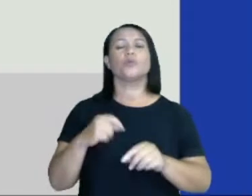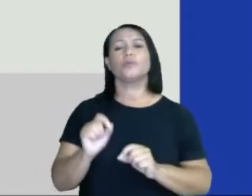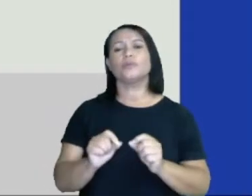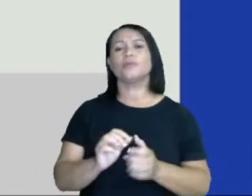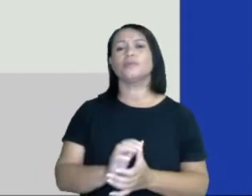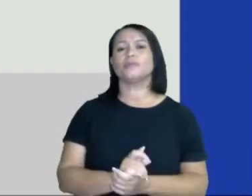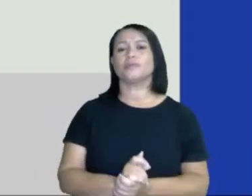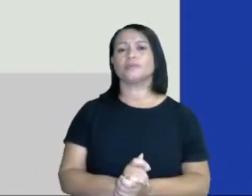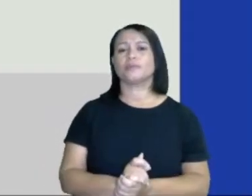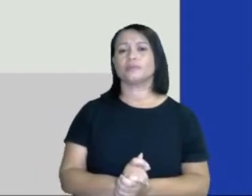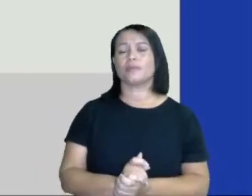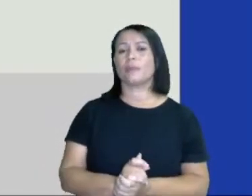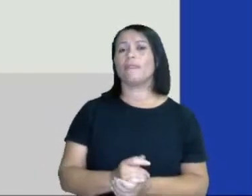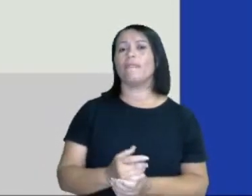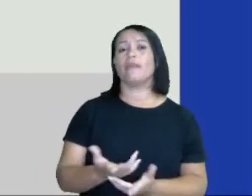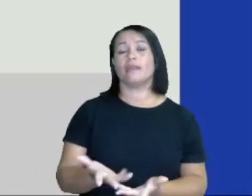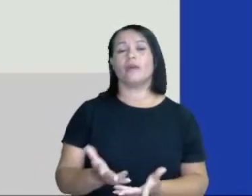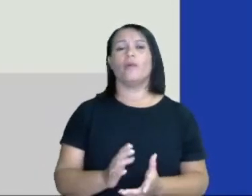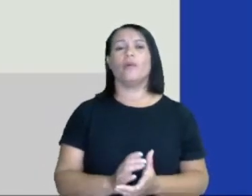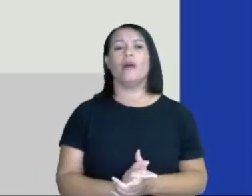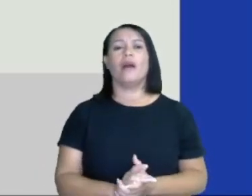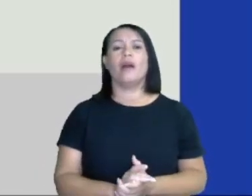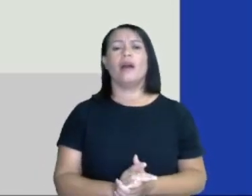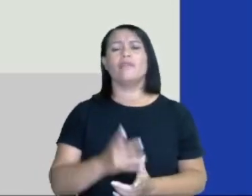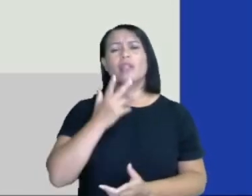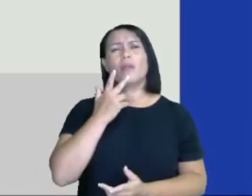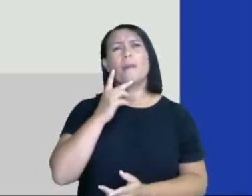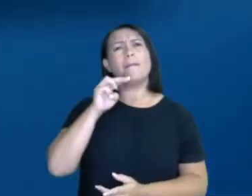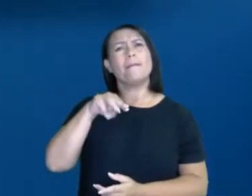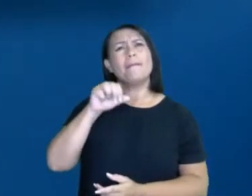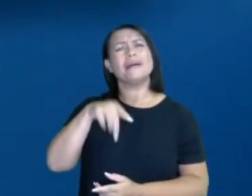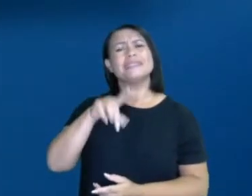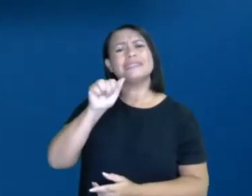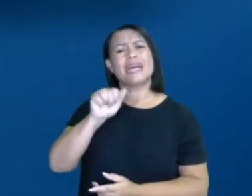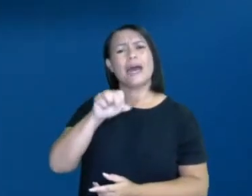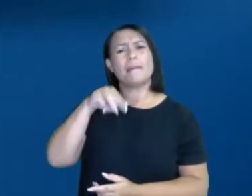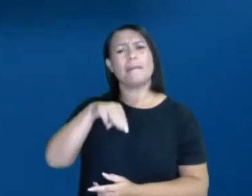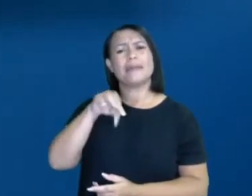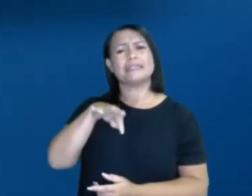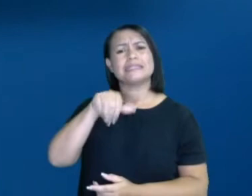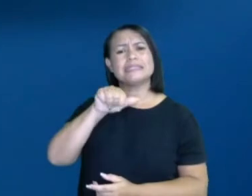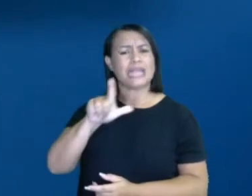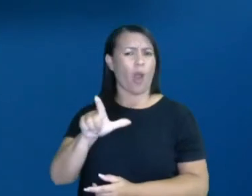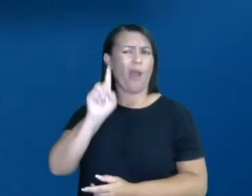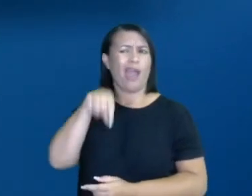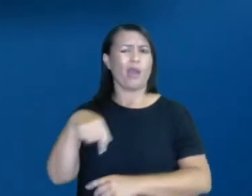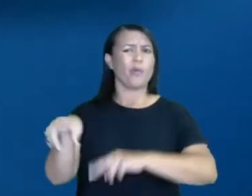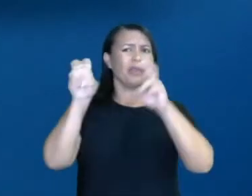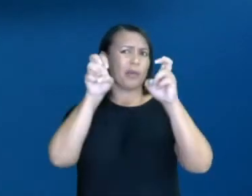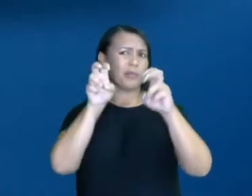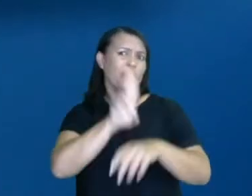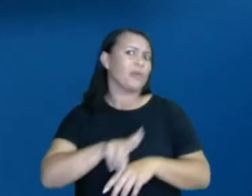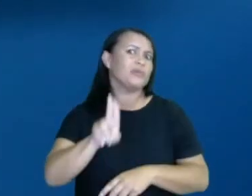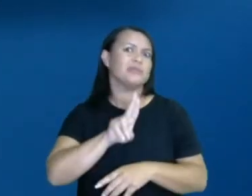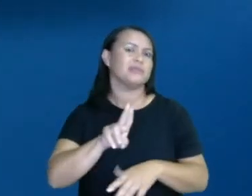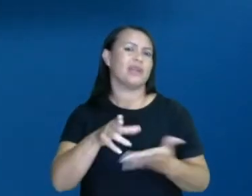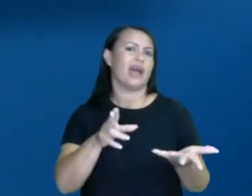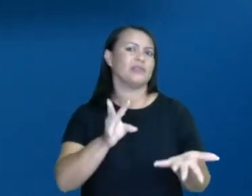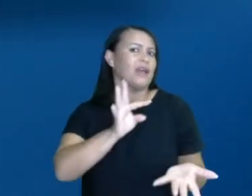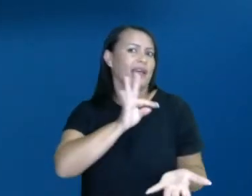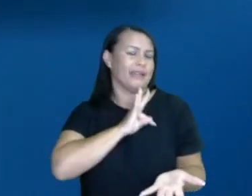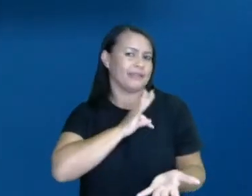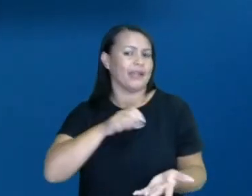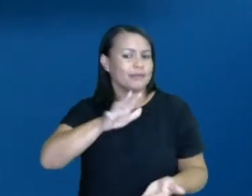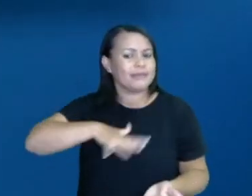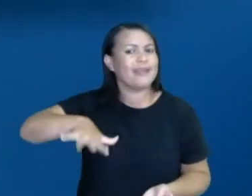ação mandamental. Mandamental é um termo que não é utilizado no nosso dia a dia. É um termo técnico, da